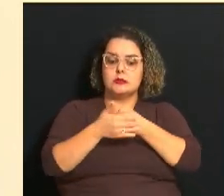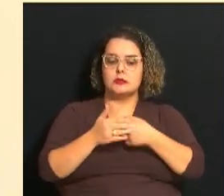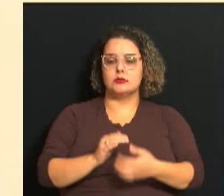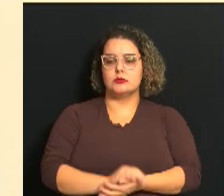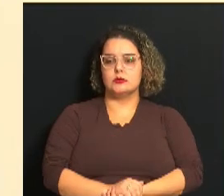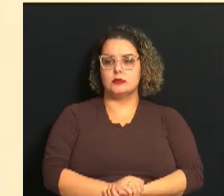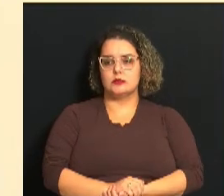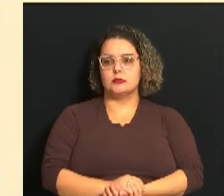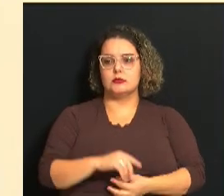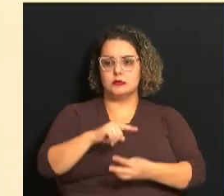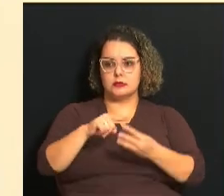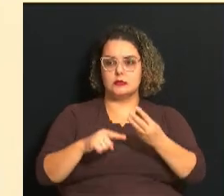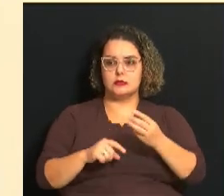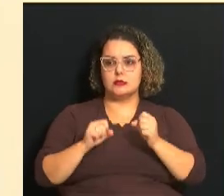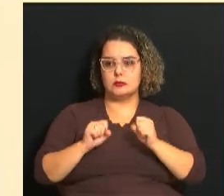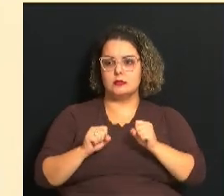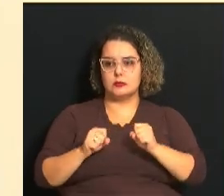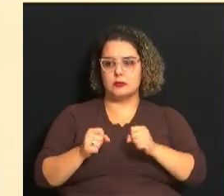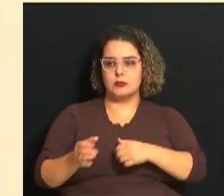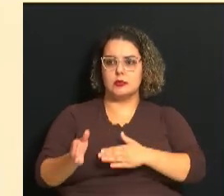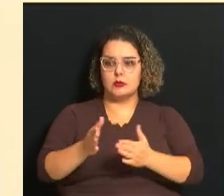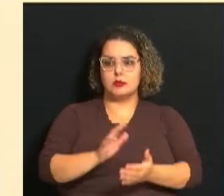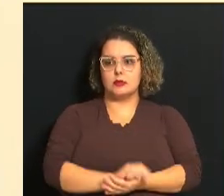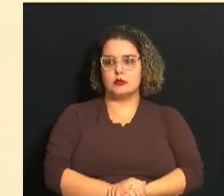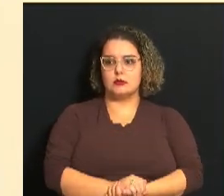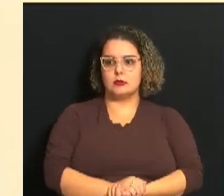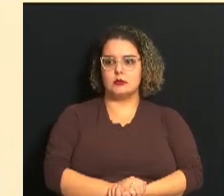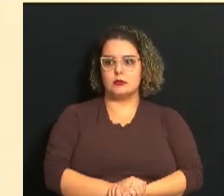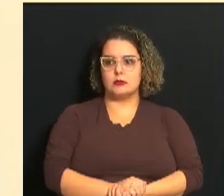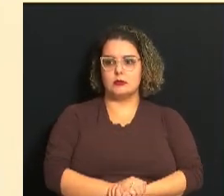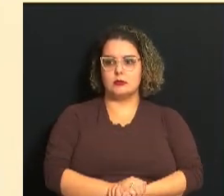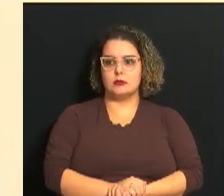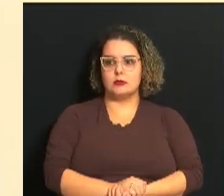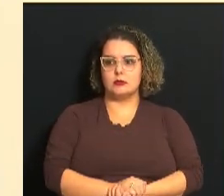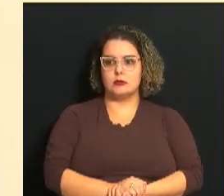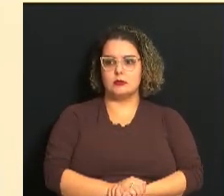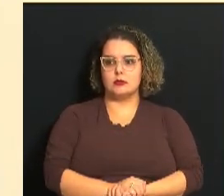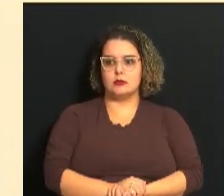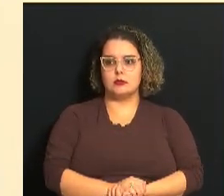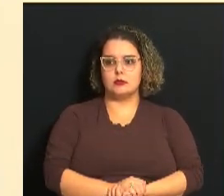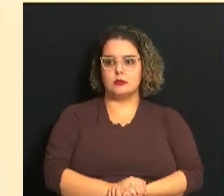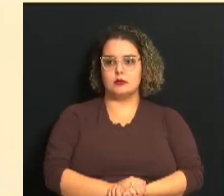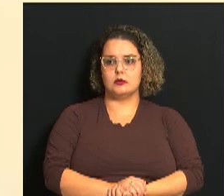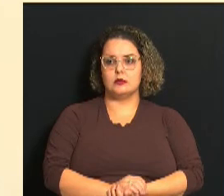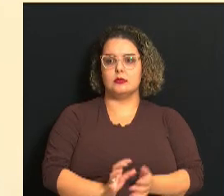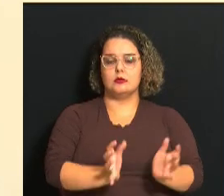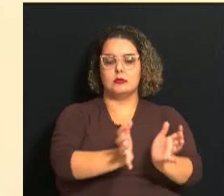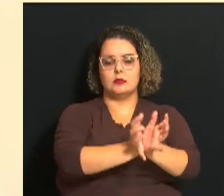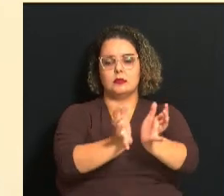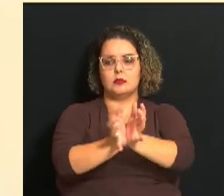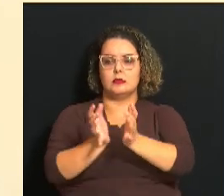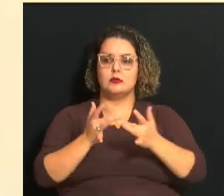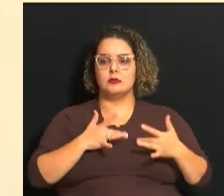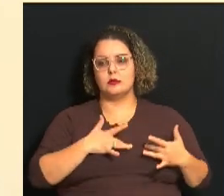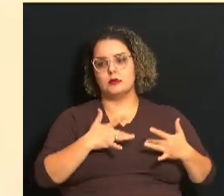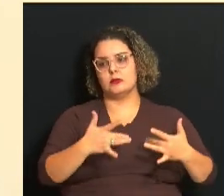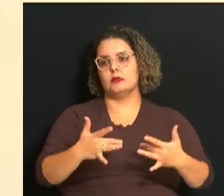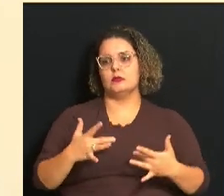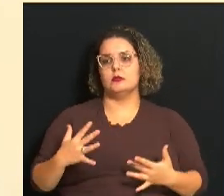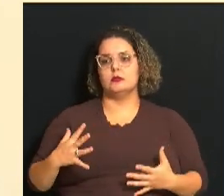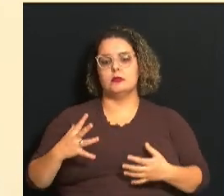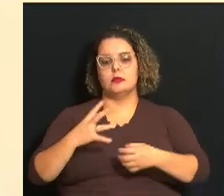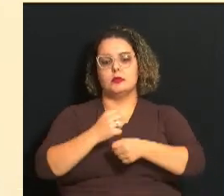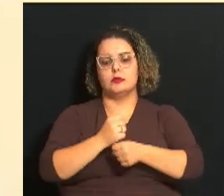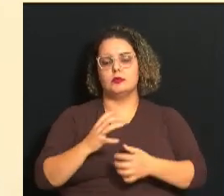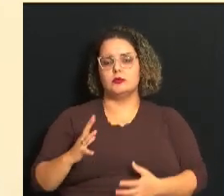essas três contribuições e posta nos aponta um caminho é claro né fortalecer os laços de classe em solidariedade a